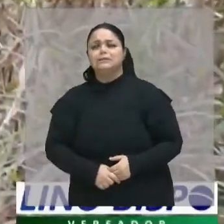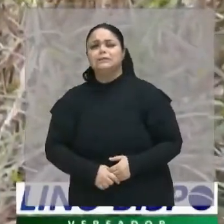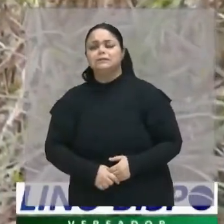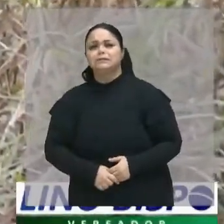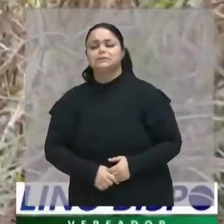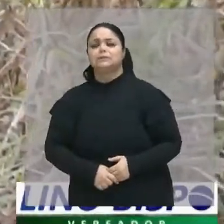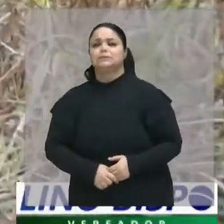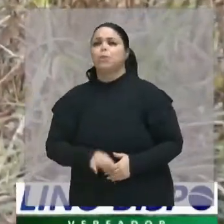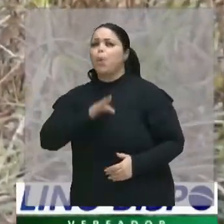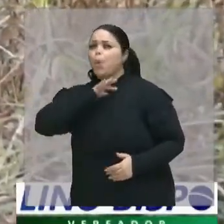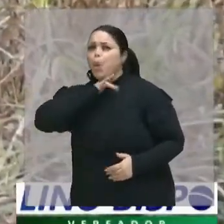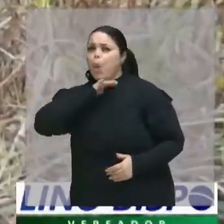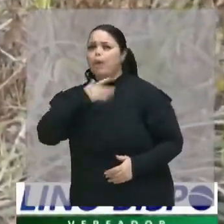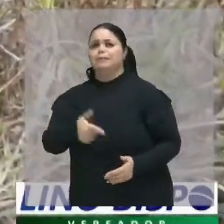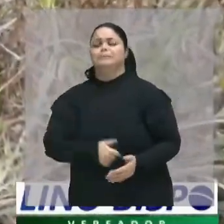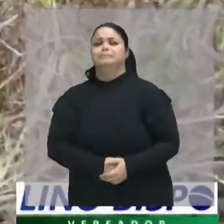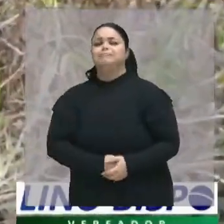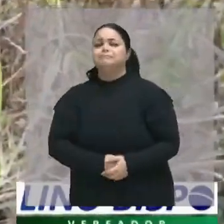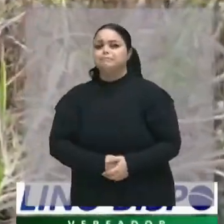Tem que ir.